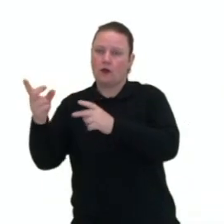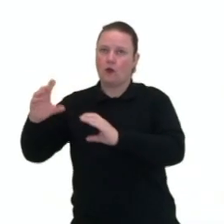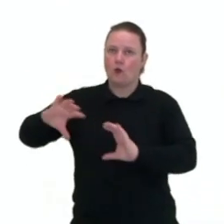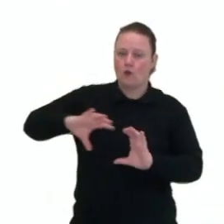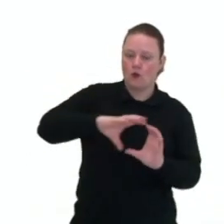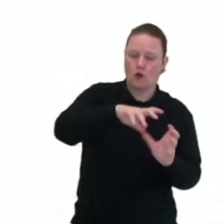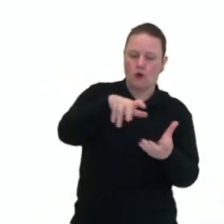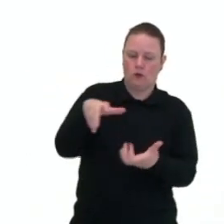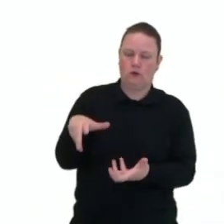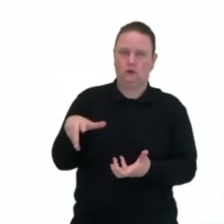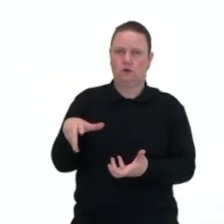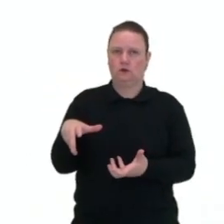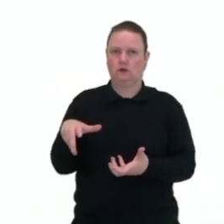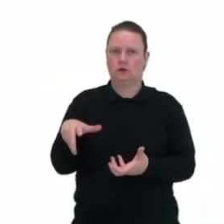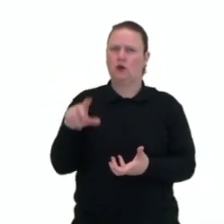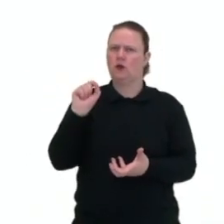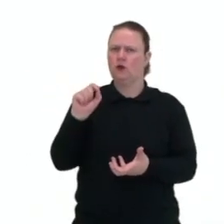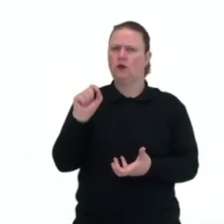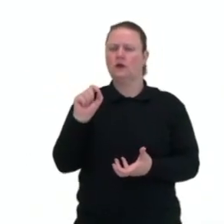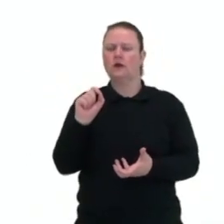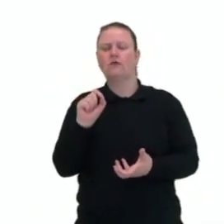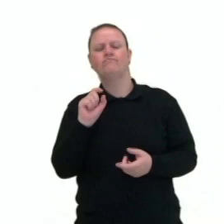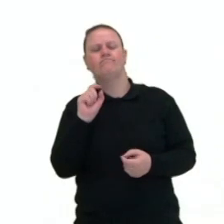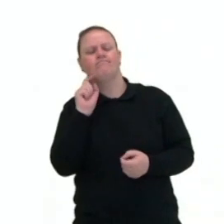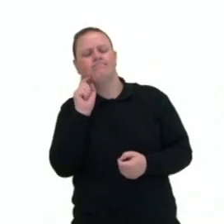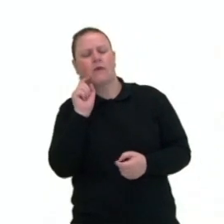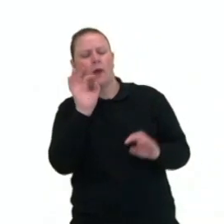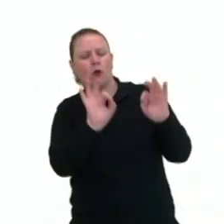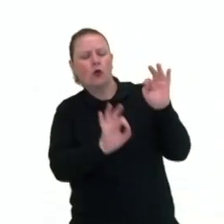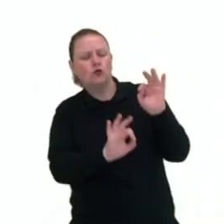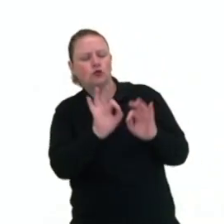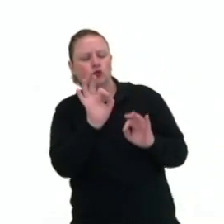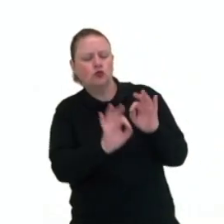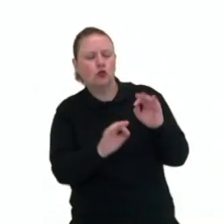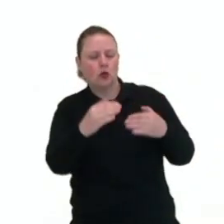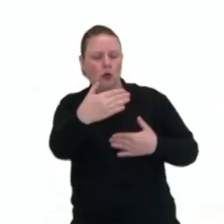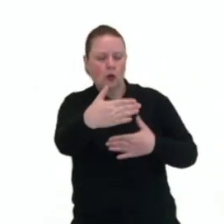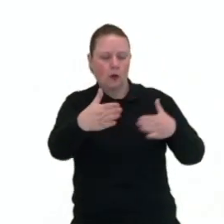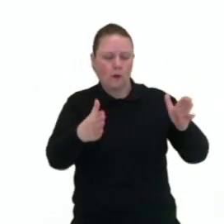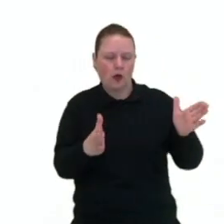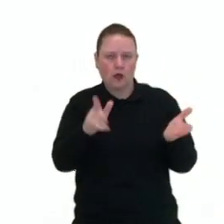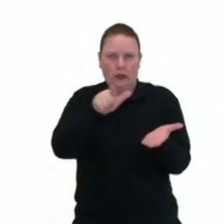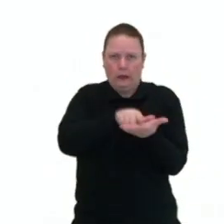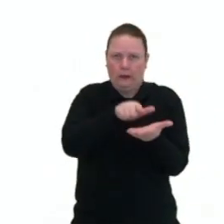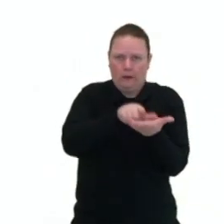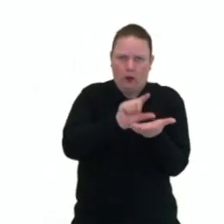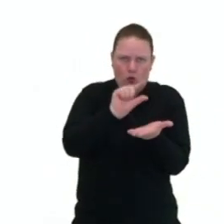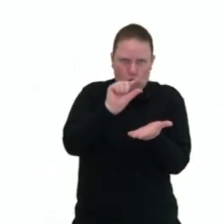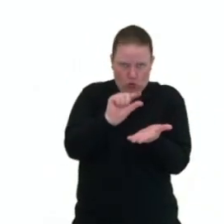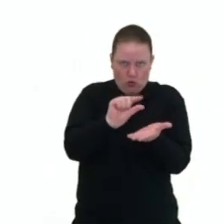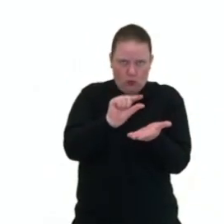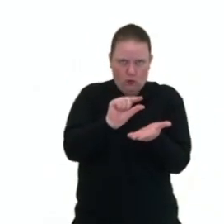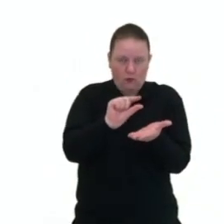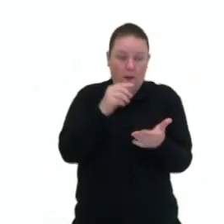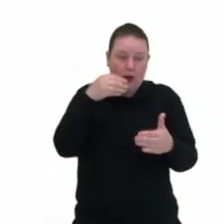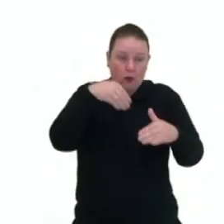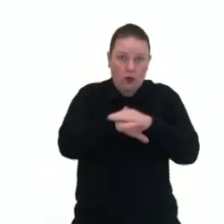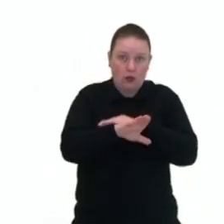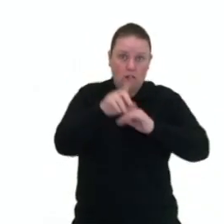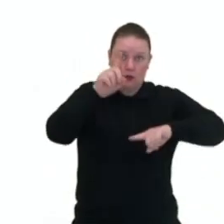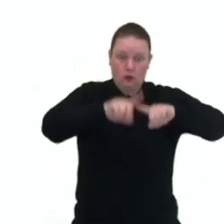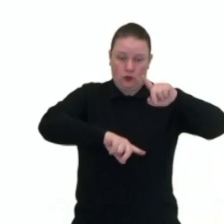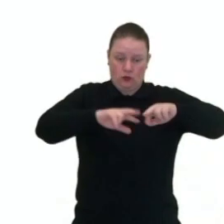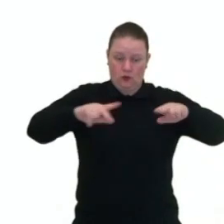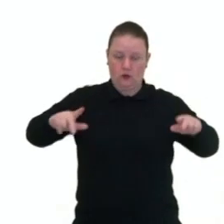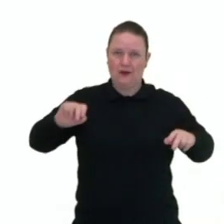da empresa projetou uma caixa de papelão como embalagem para o produto. Se aprovada